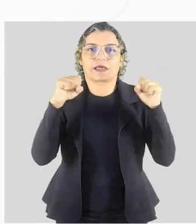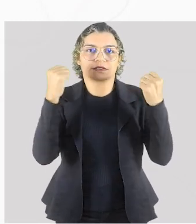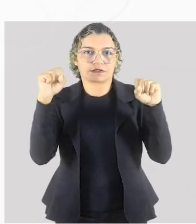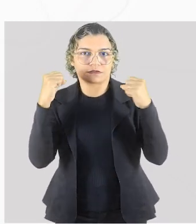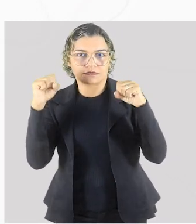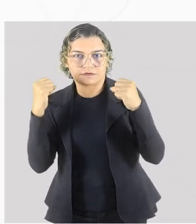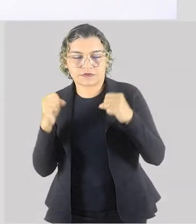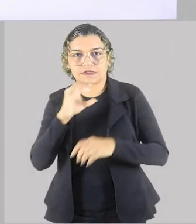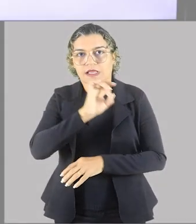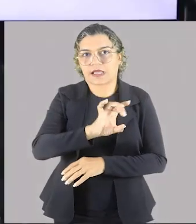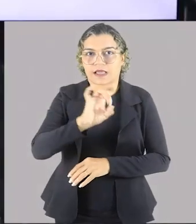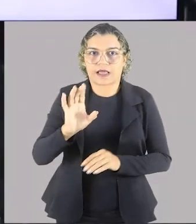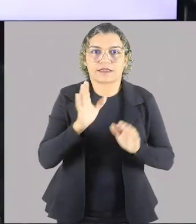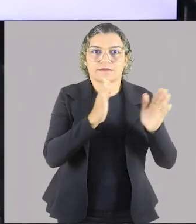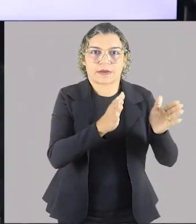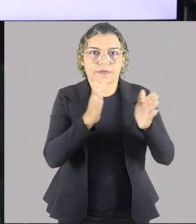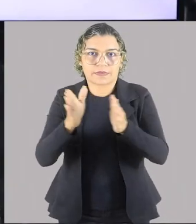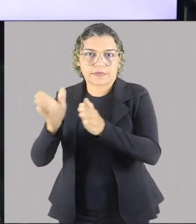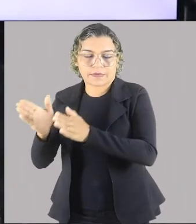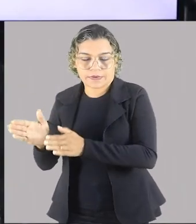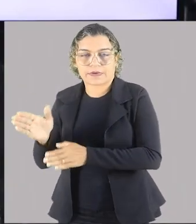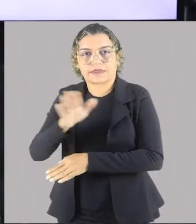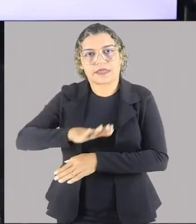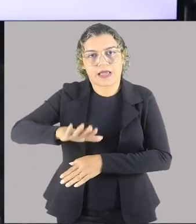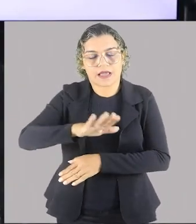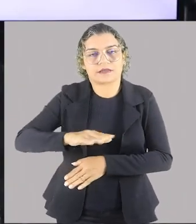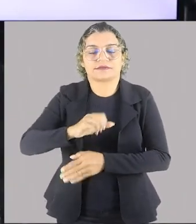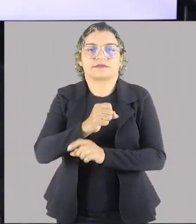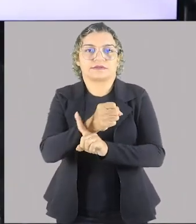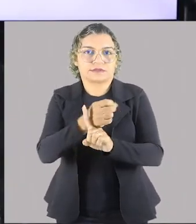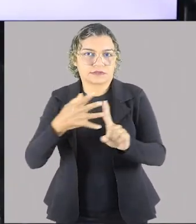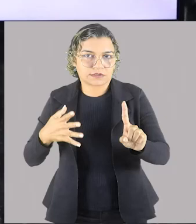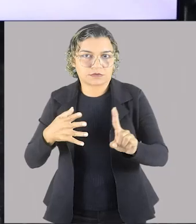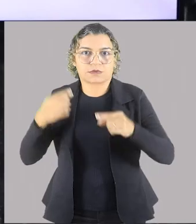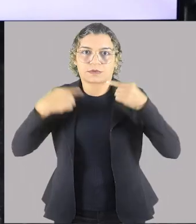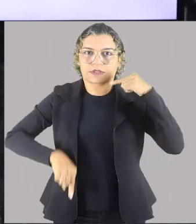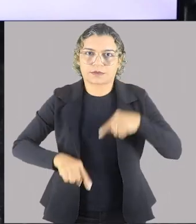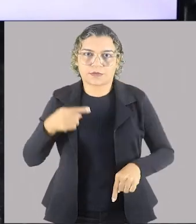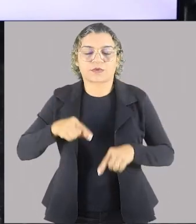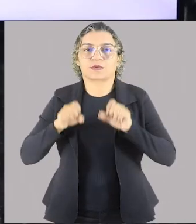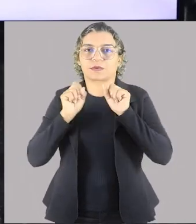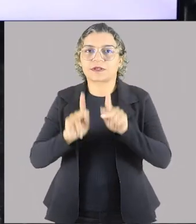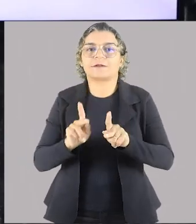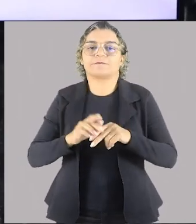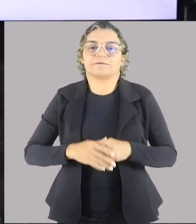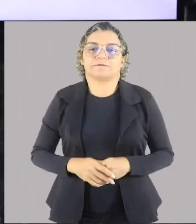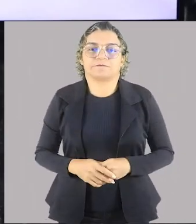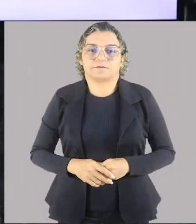dos componentes da síndrome metabólica, tá bom? Então,